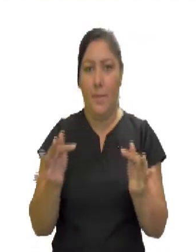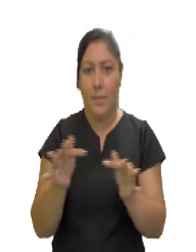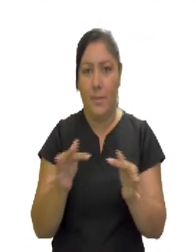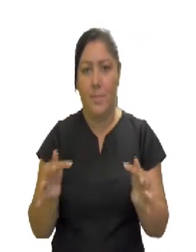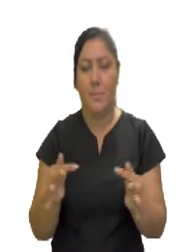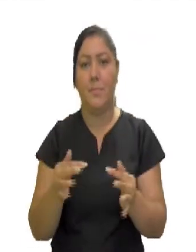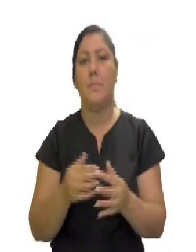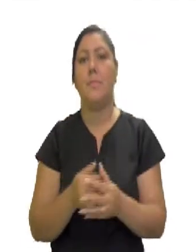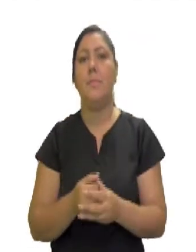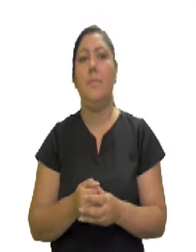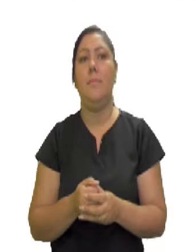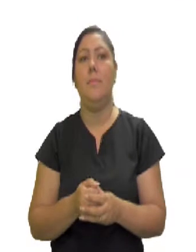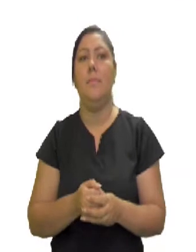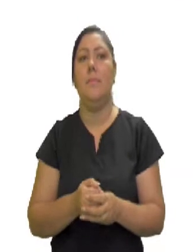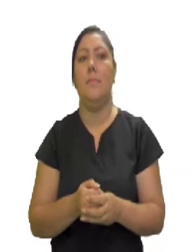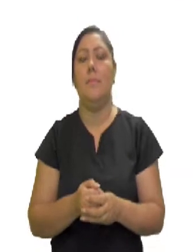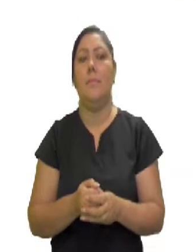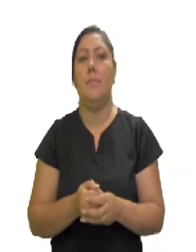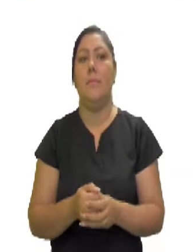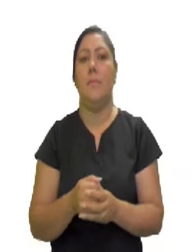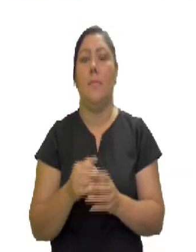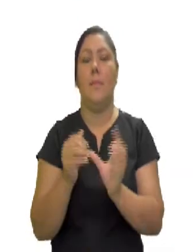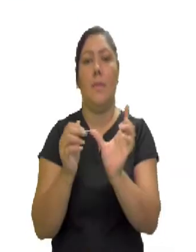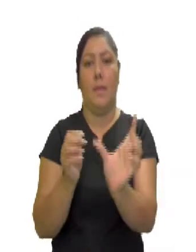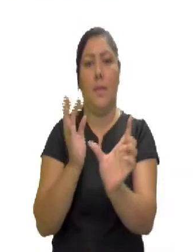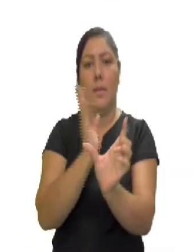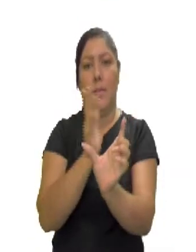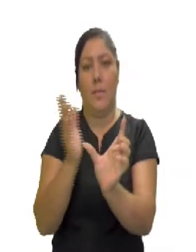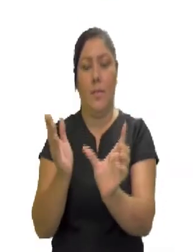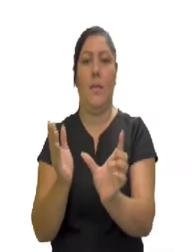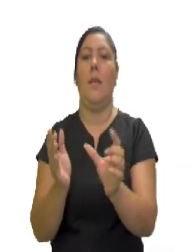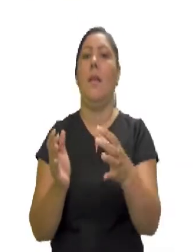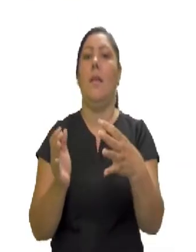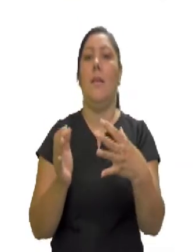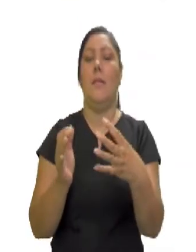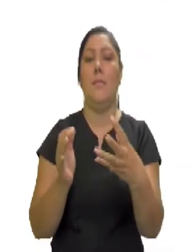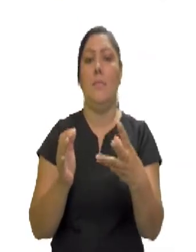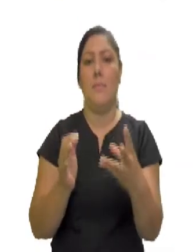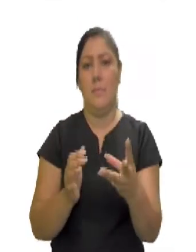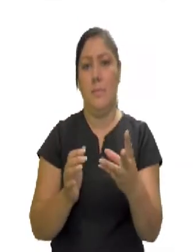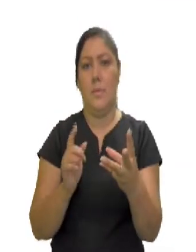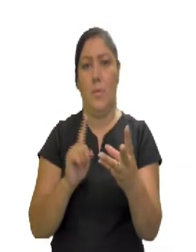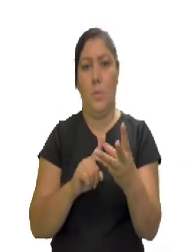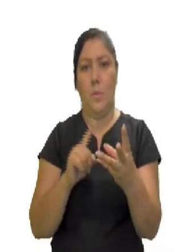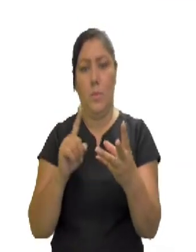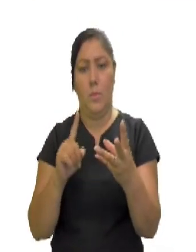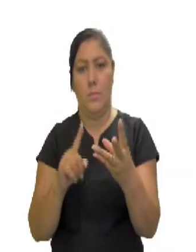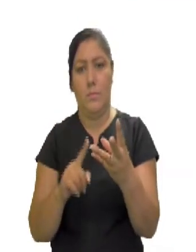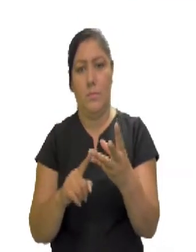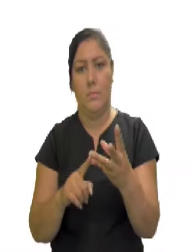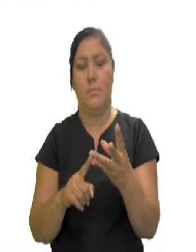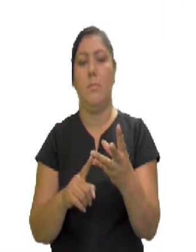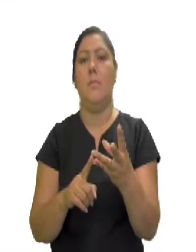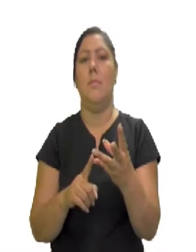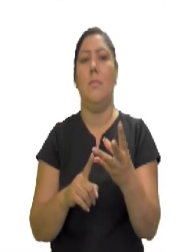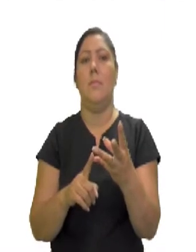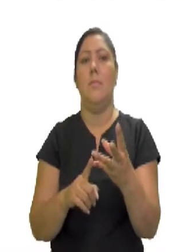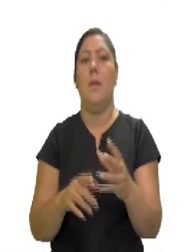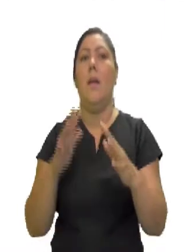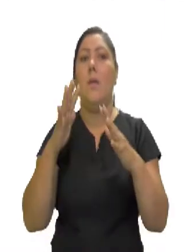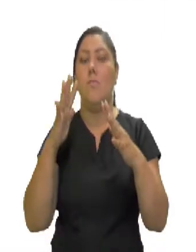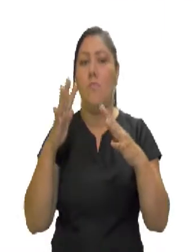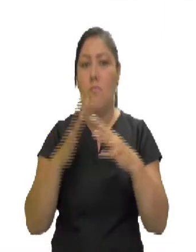são consoante mais vogal, consoante mais ditongo e vogal mais